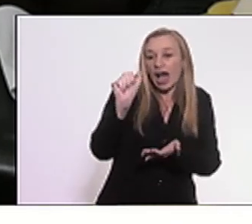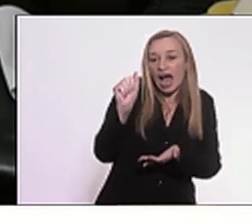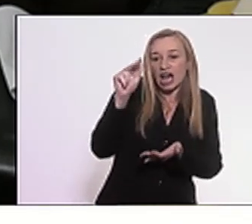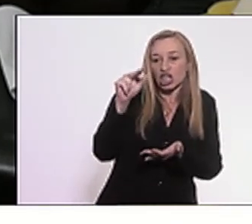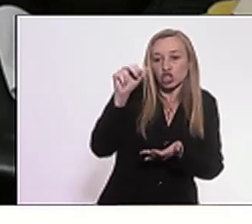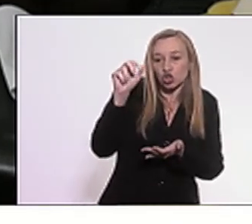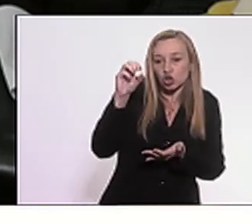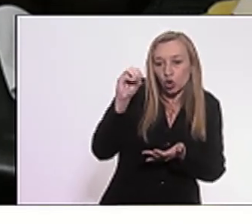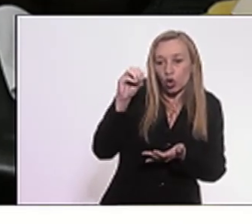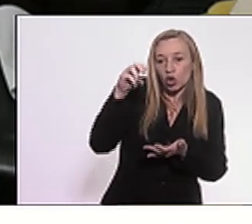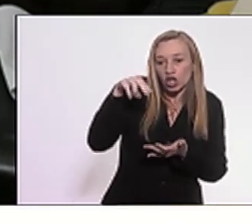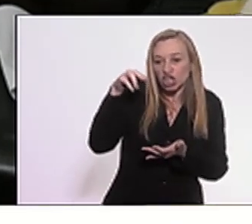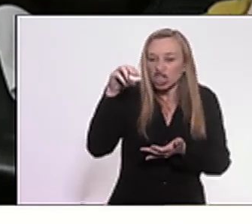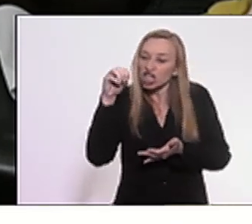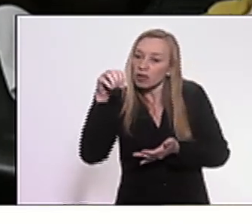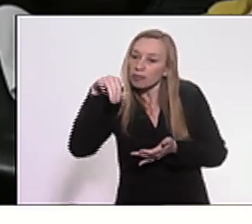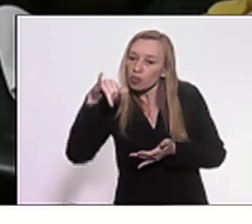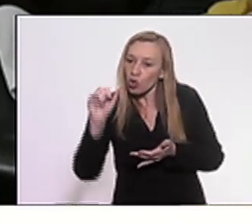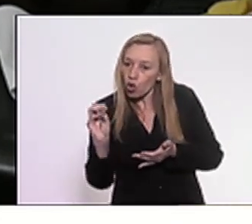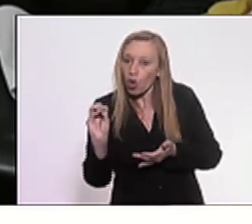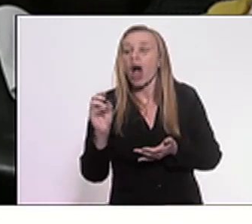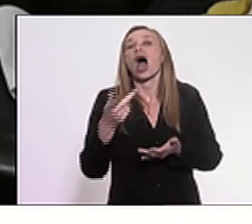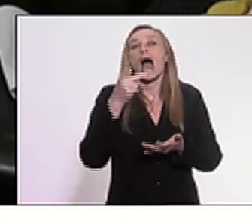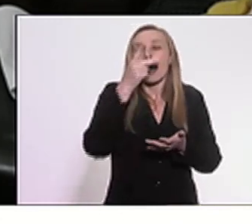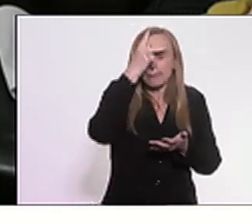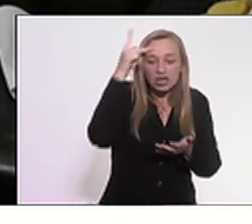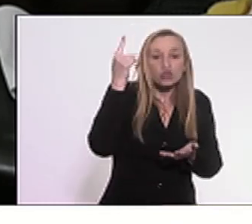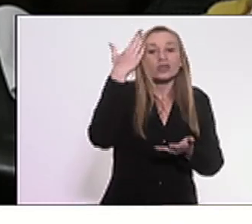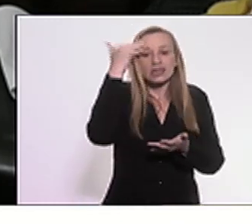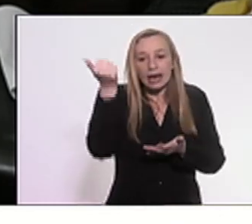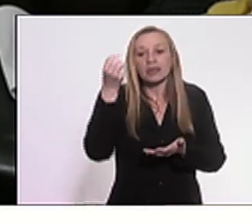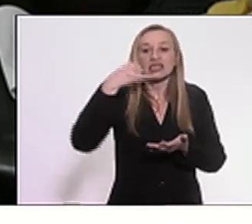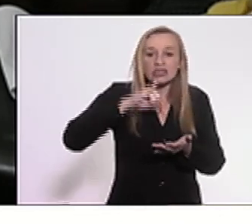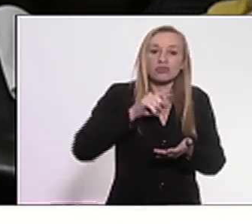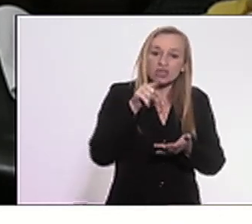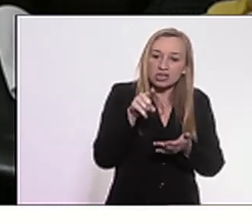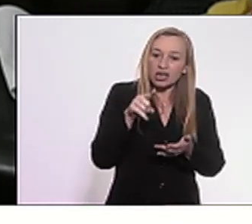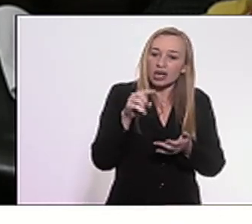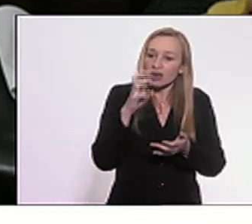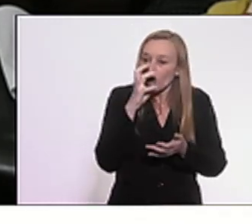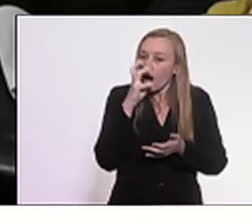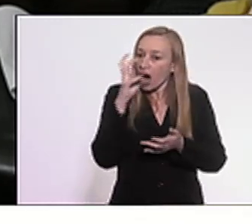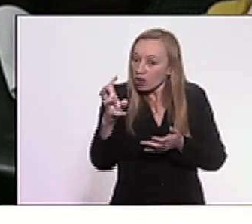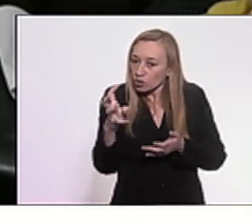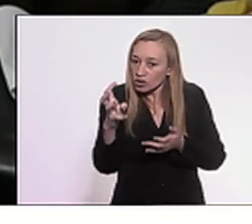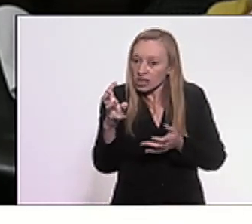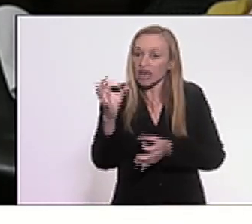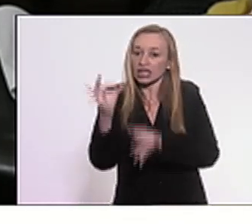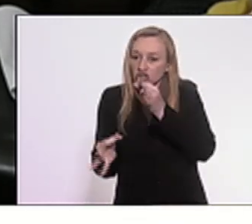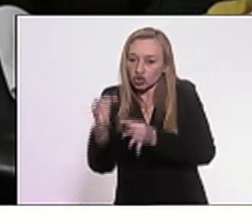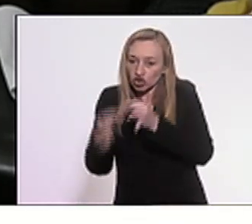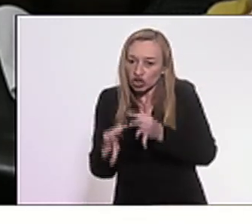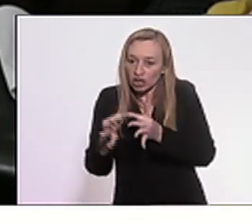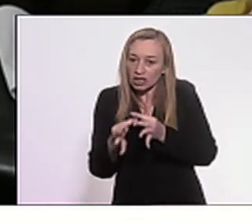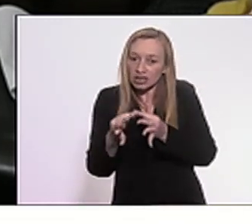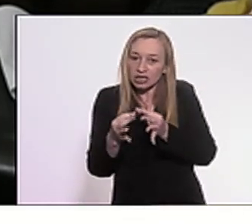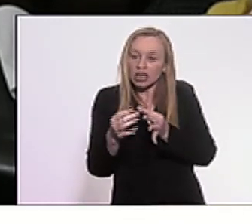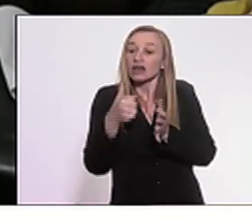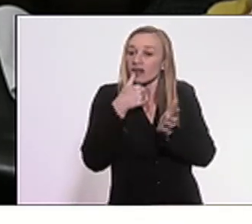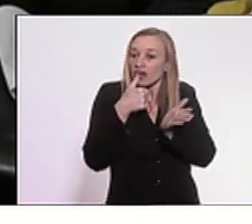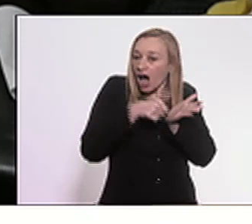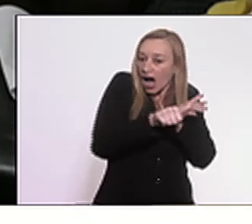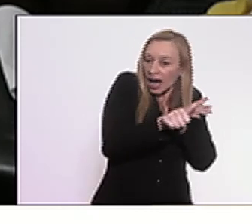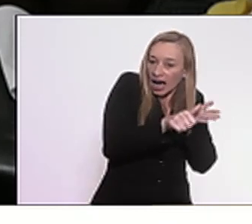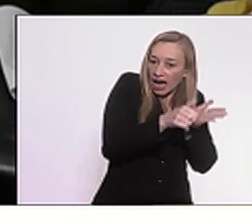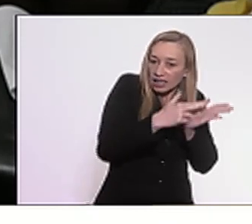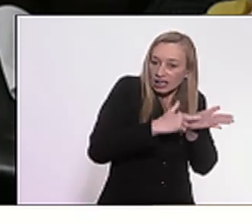pessoa sabe que quando você está entregando uma situação que ocorre no seu setor, você está ali envolvido, você está sendo um alvo, quer dizer, de uma repressão,